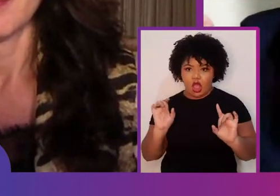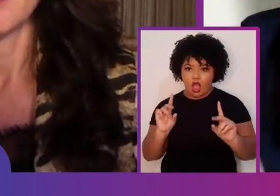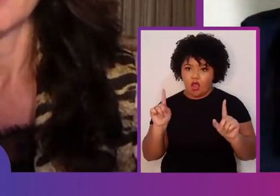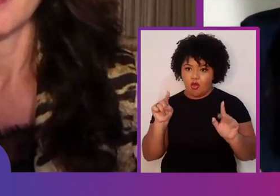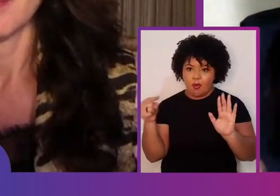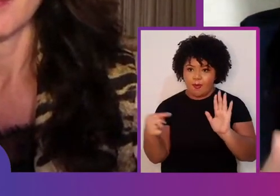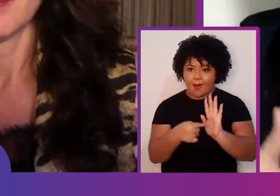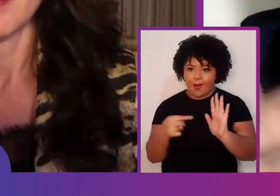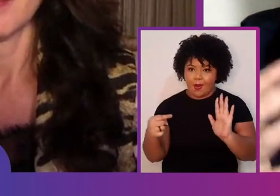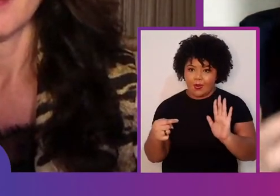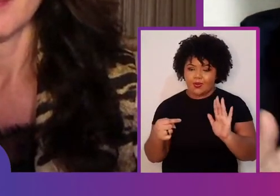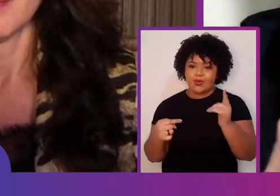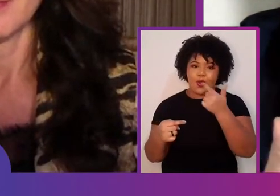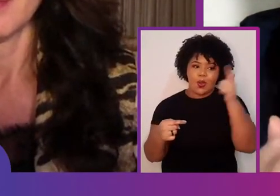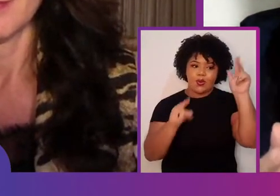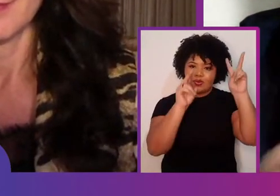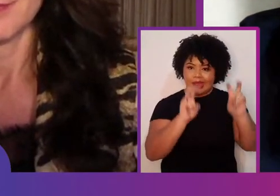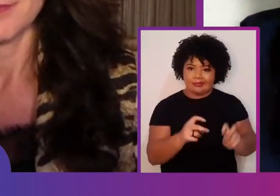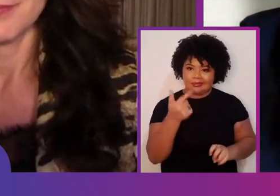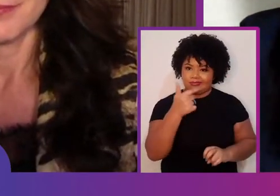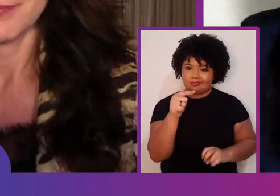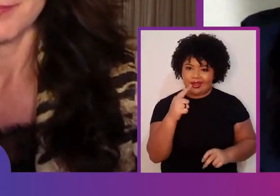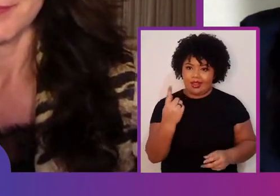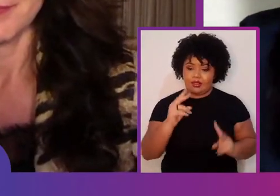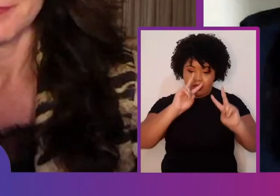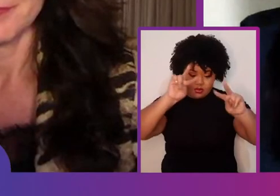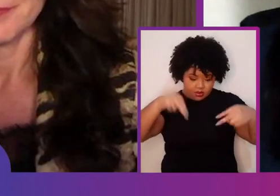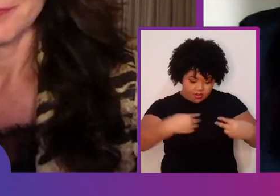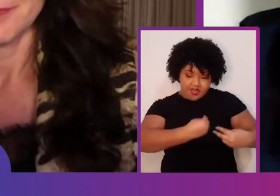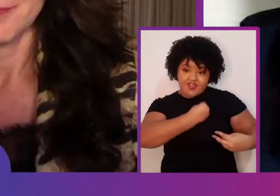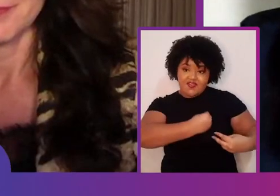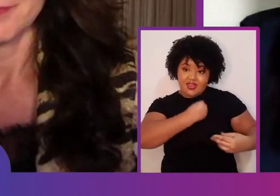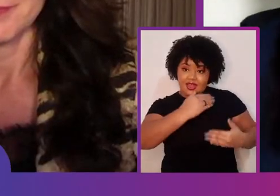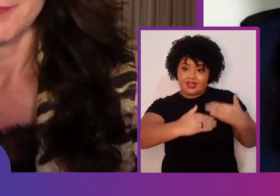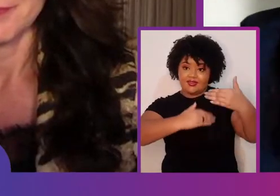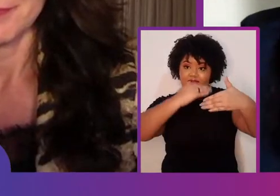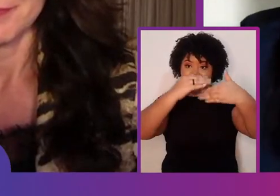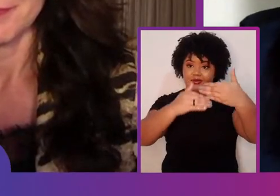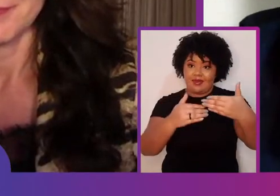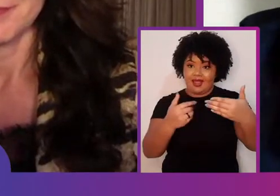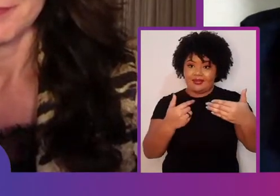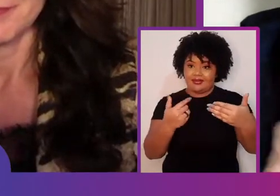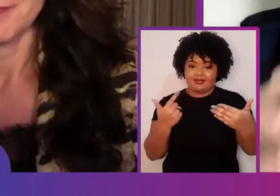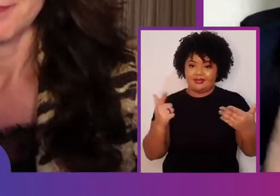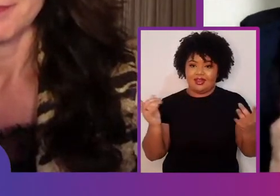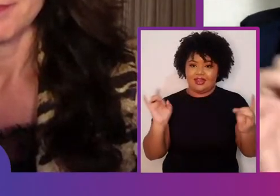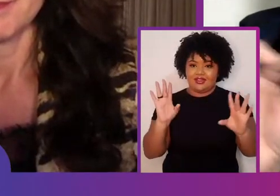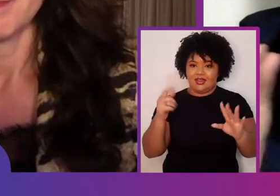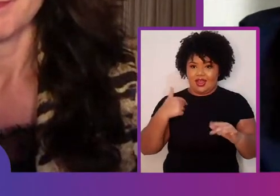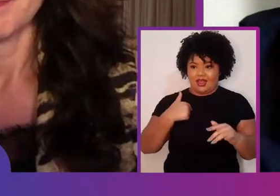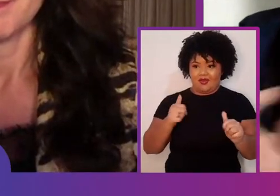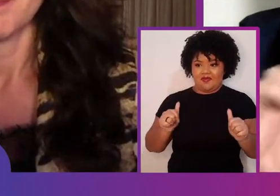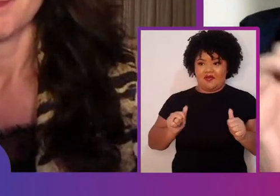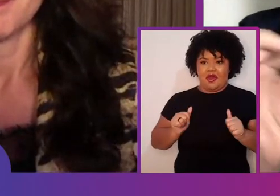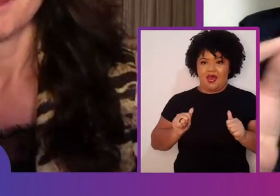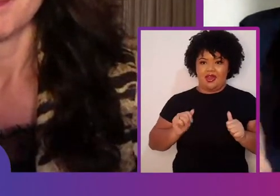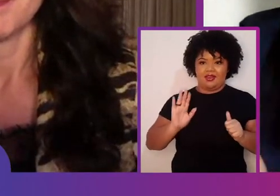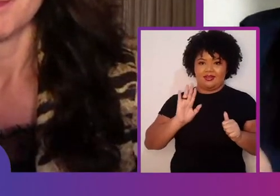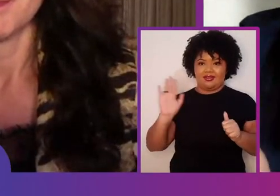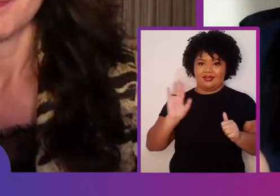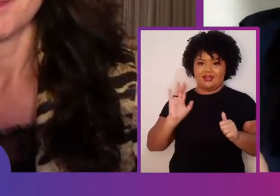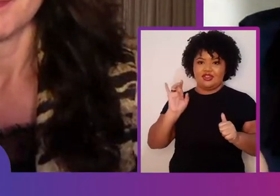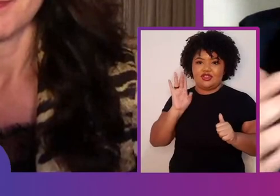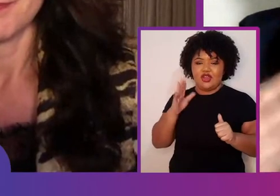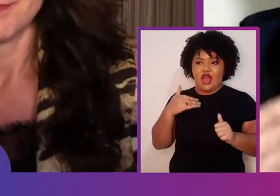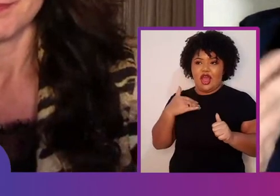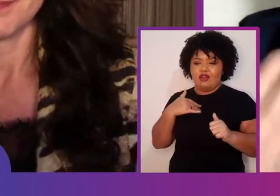história enorme da sua vida e da evolução das espécies, você vai negar agora, vai dizer que não é você. Você vai assumir apenas essa capa